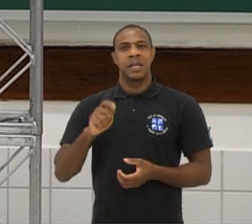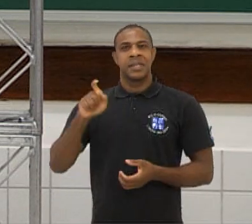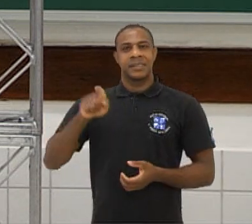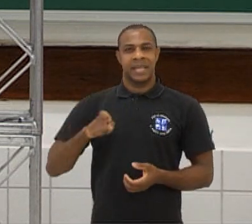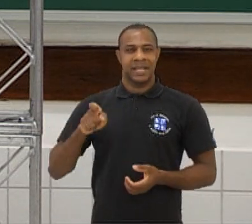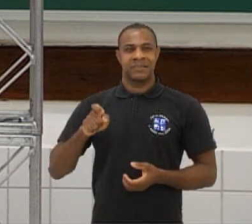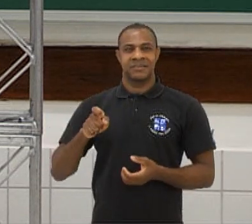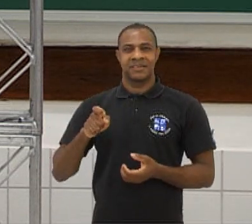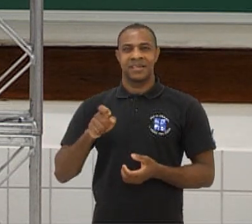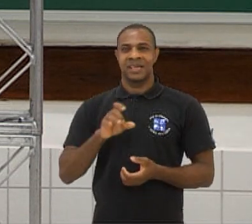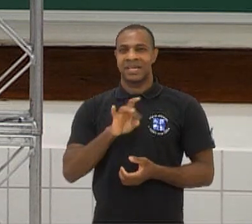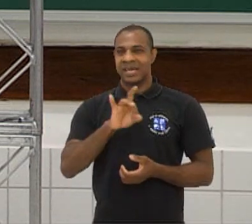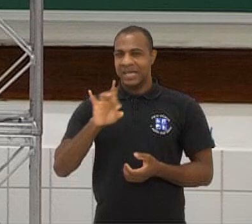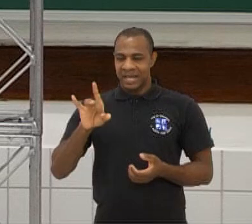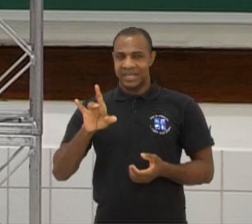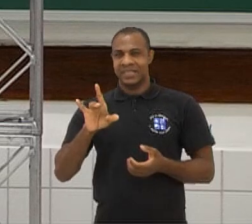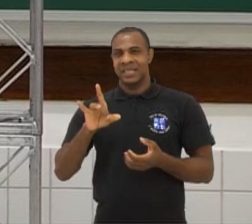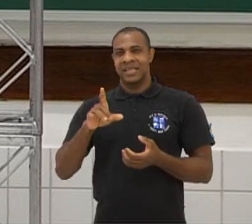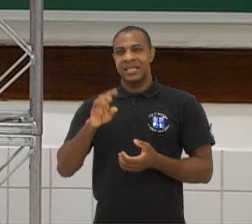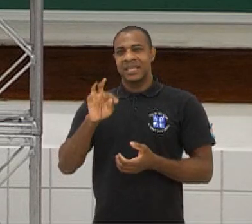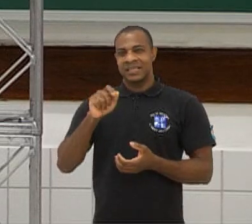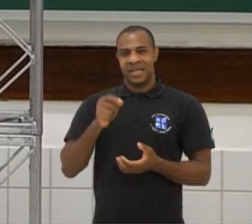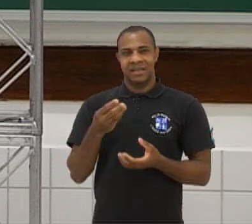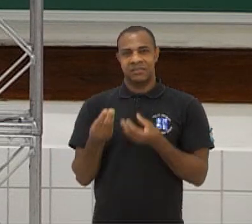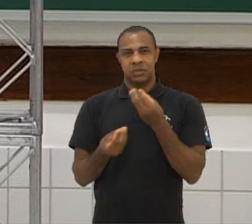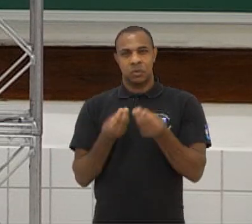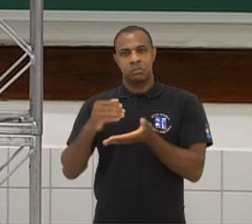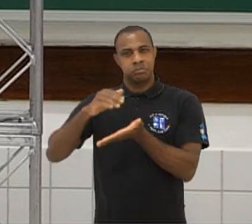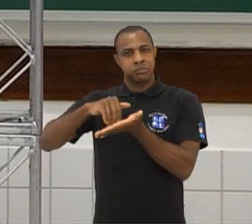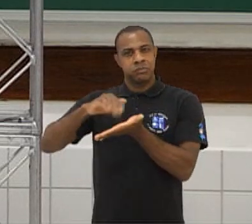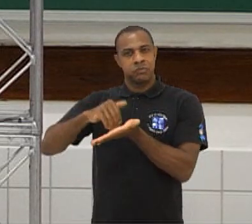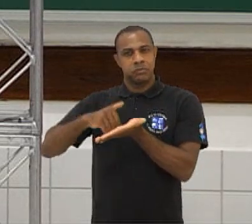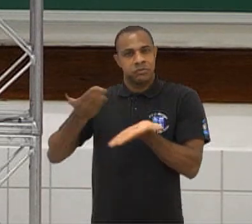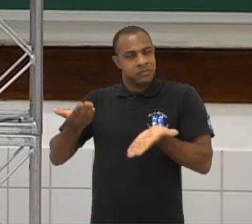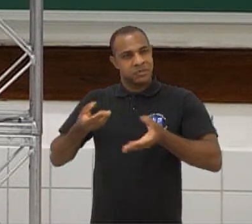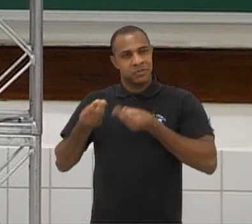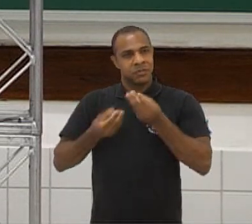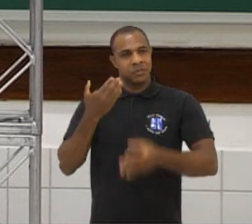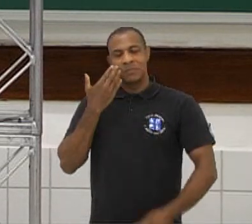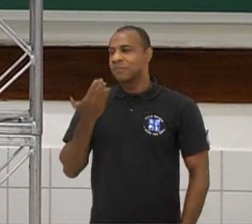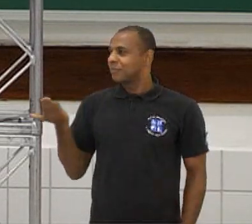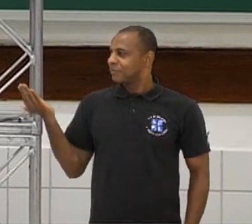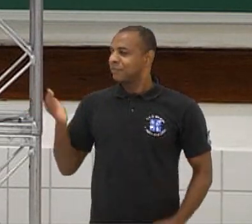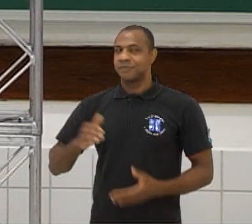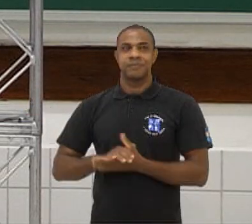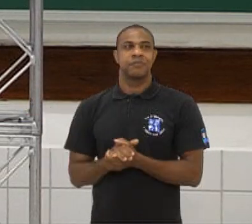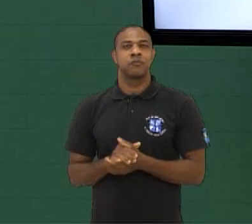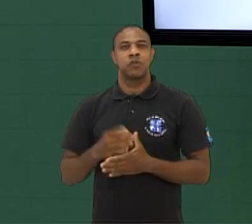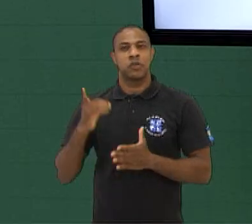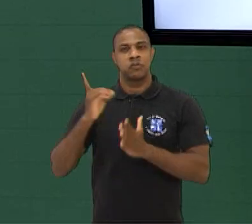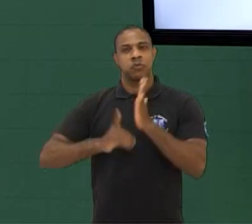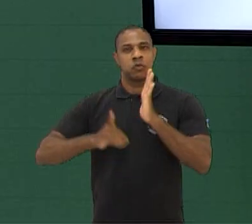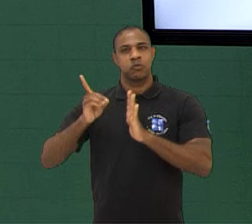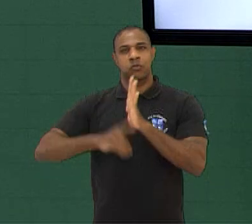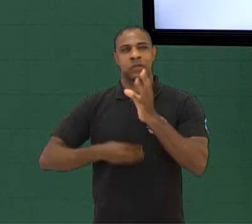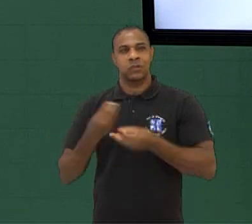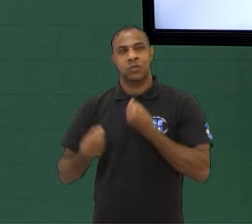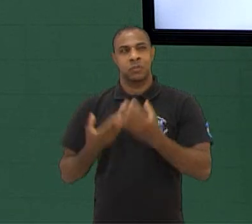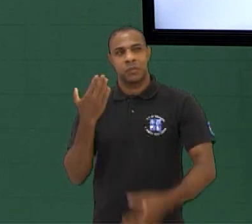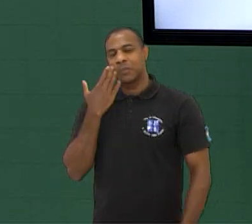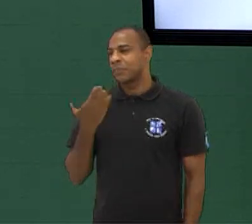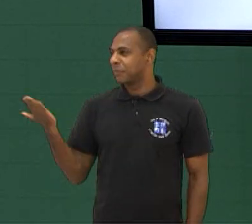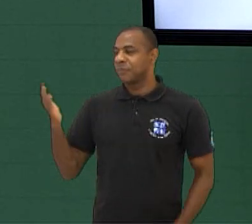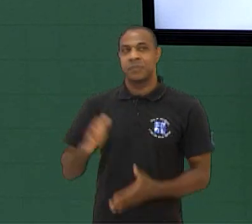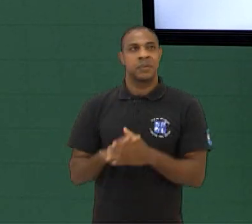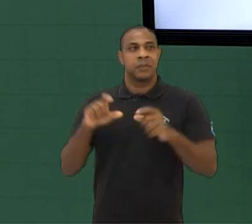de transferência dava 1,20? Vem aqui no quadro comigo para nós resolvermos. Então, aqui, ó. Então, essa aqui é a equação que a gente descobriu lá